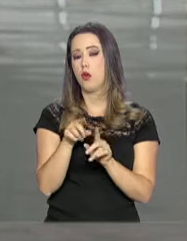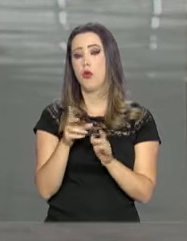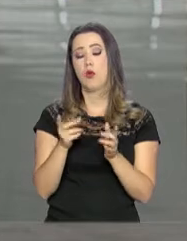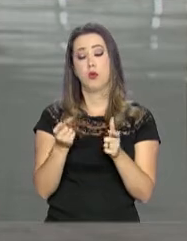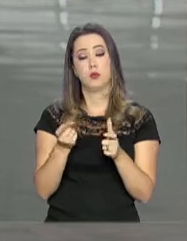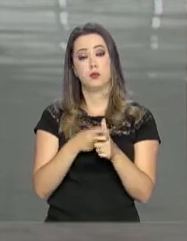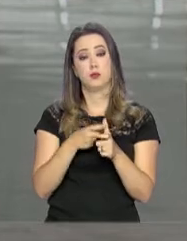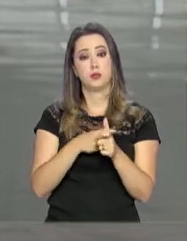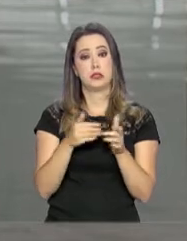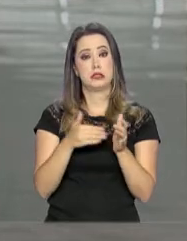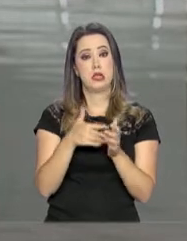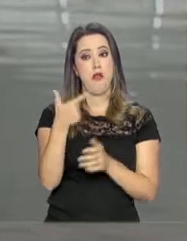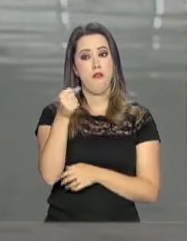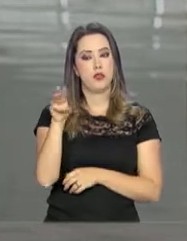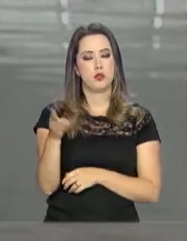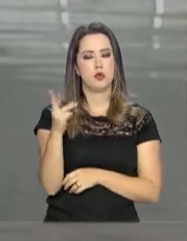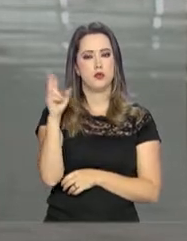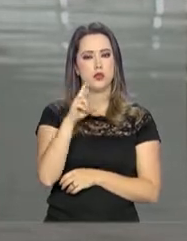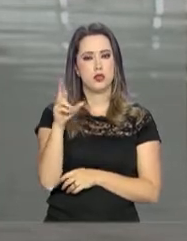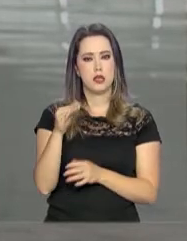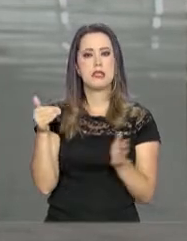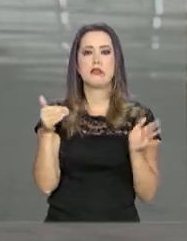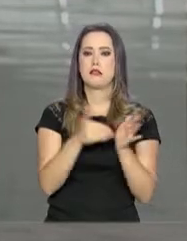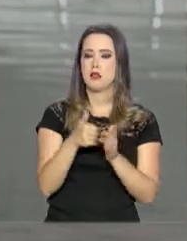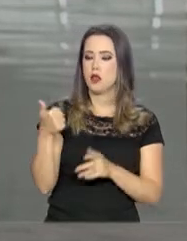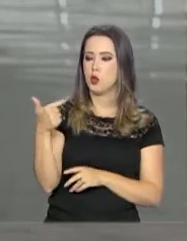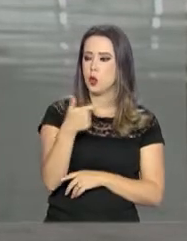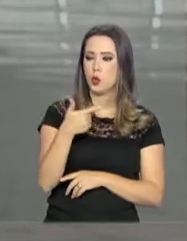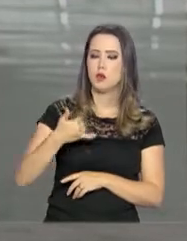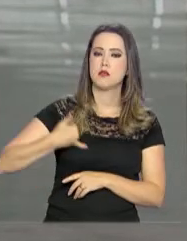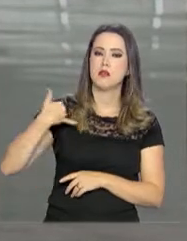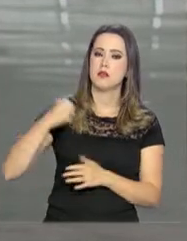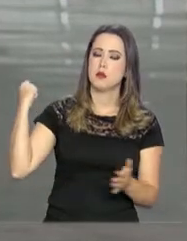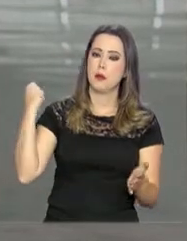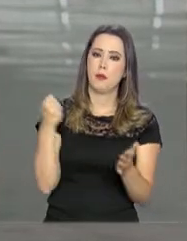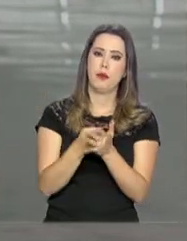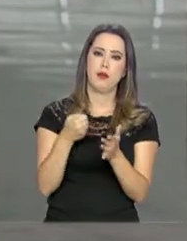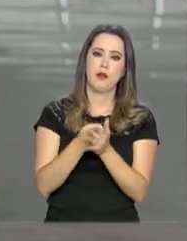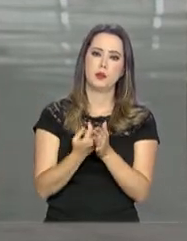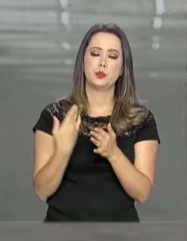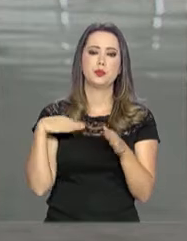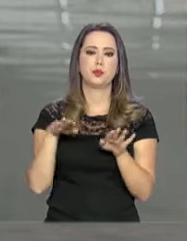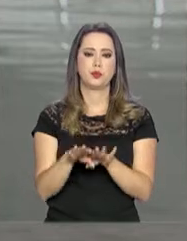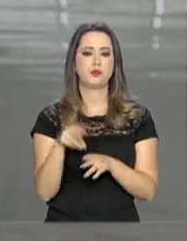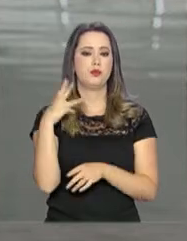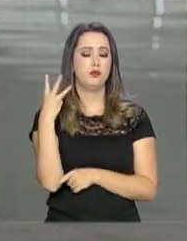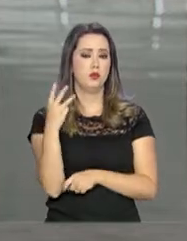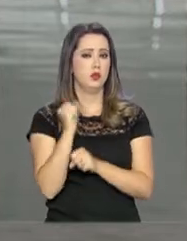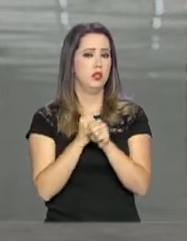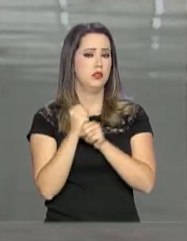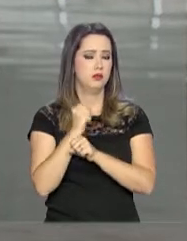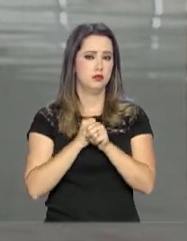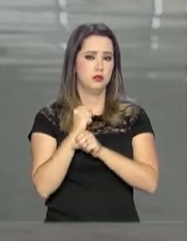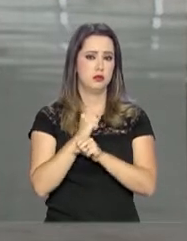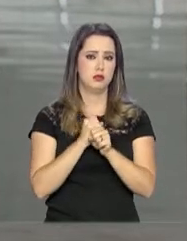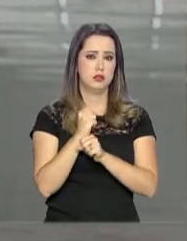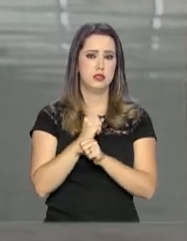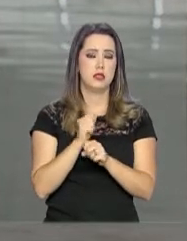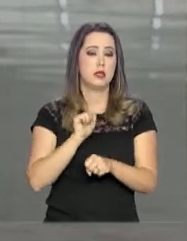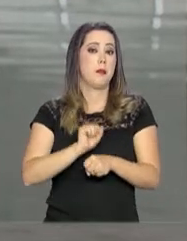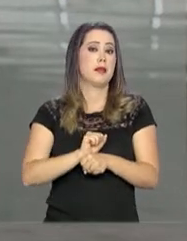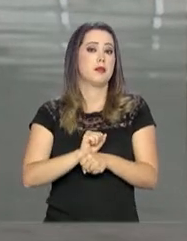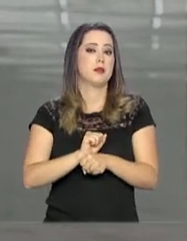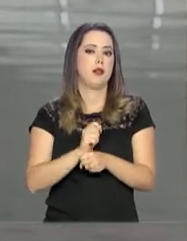prazo de pagamento de até 12 anos para pagamento desse financiamento, que inclui aí 3 anos de carência.